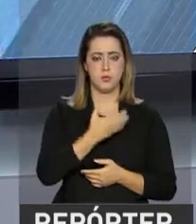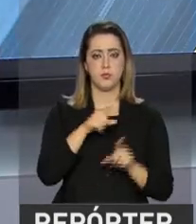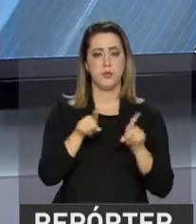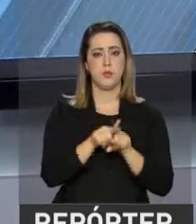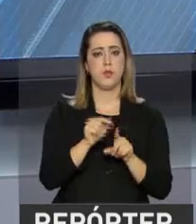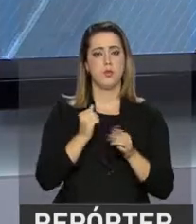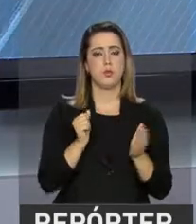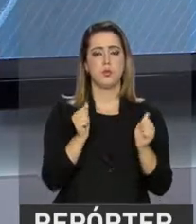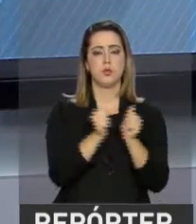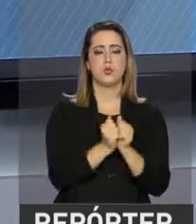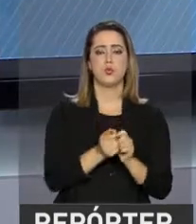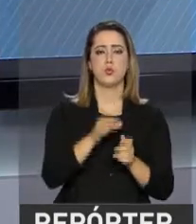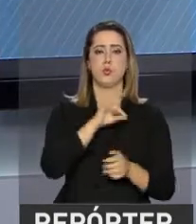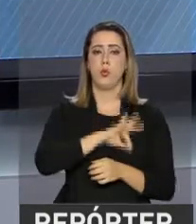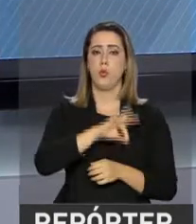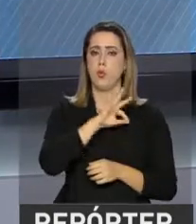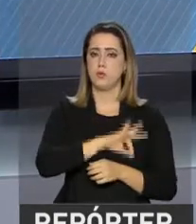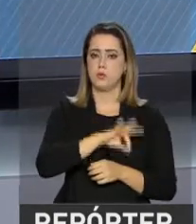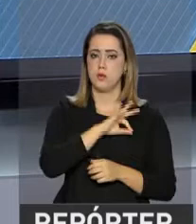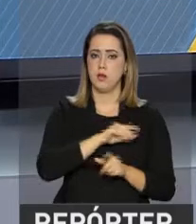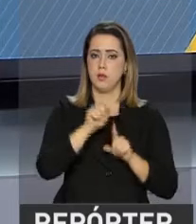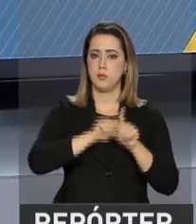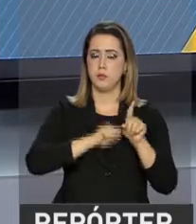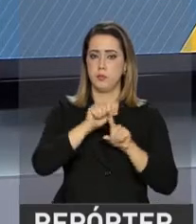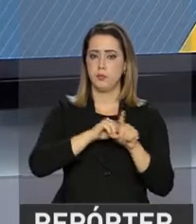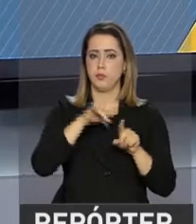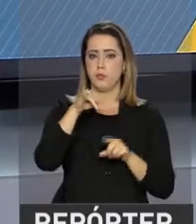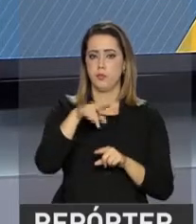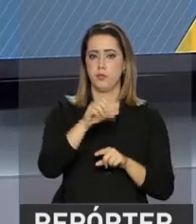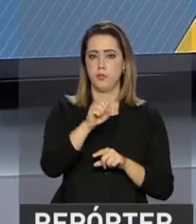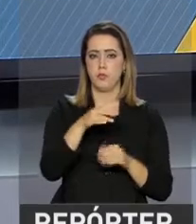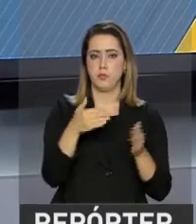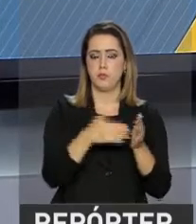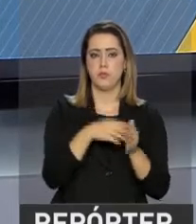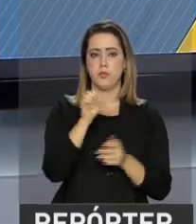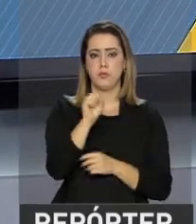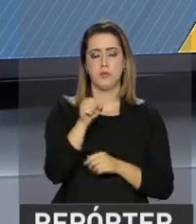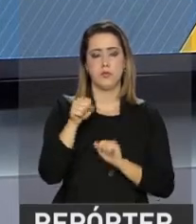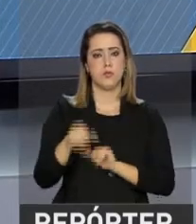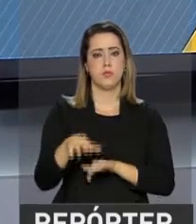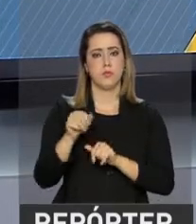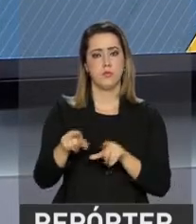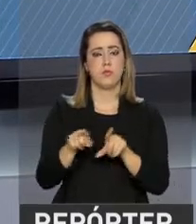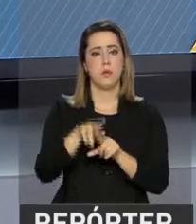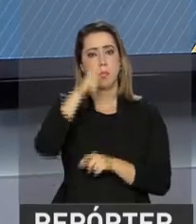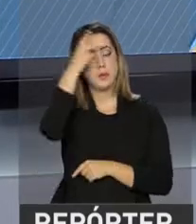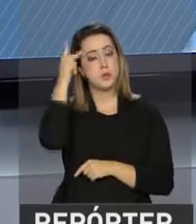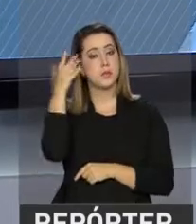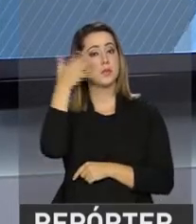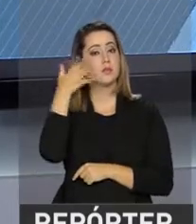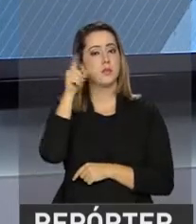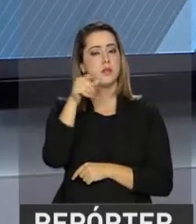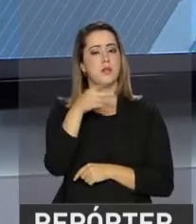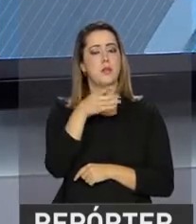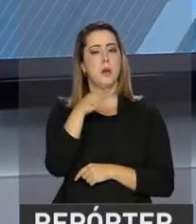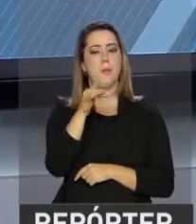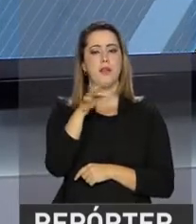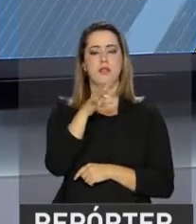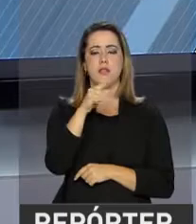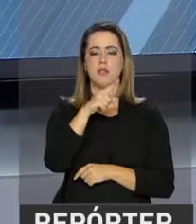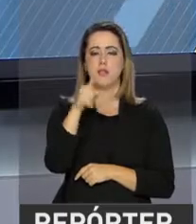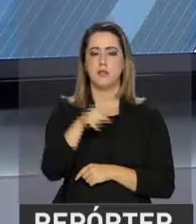realizado junto com a folha de pagamentos mensal do INSS e segue até o dia 8 de setembro. Quem conta pra gente é a repórter